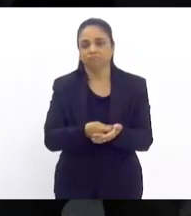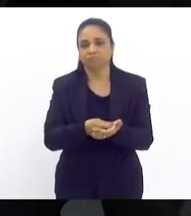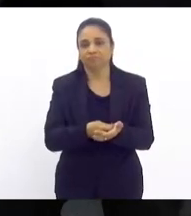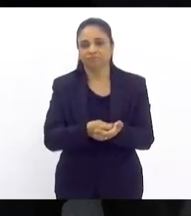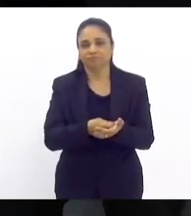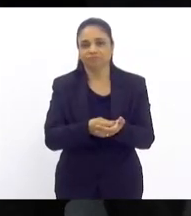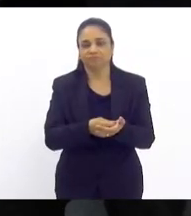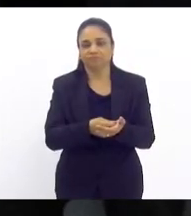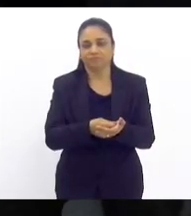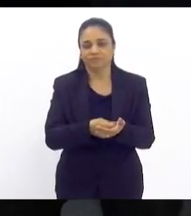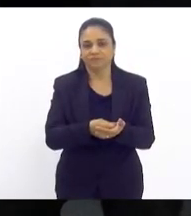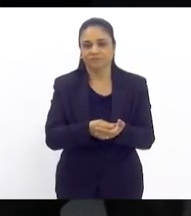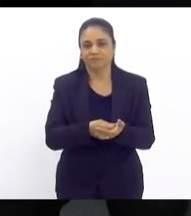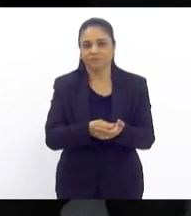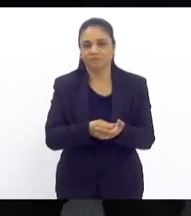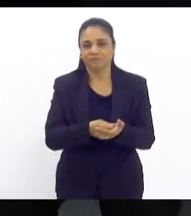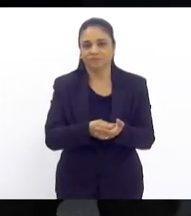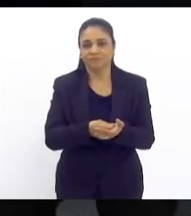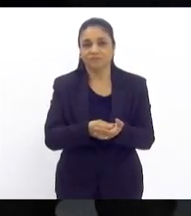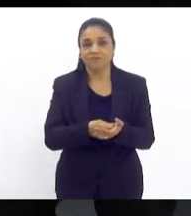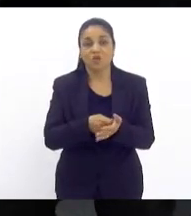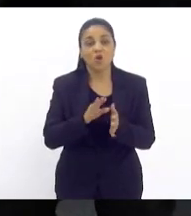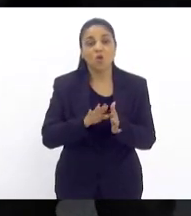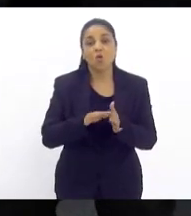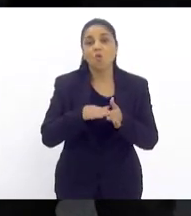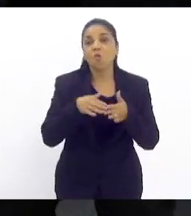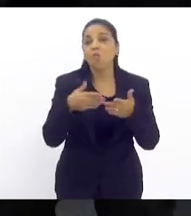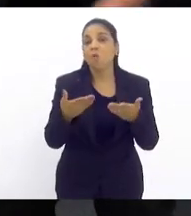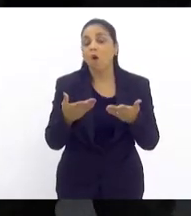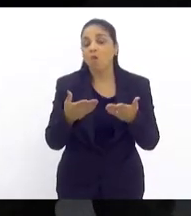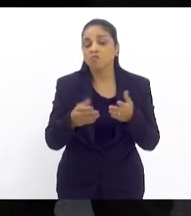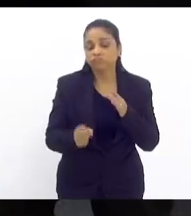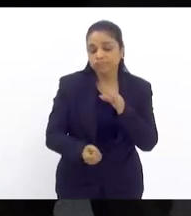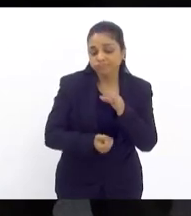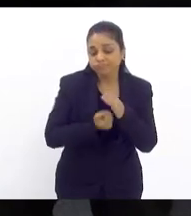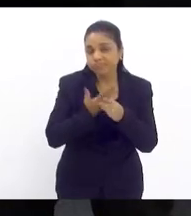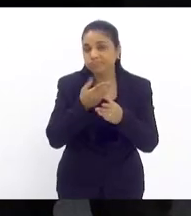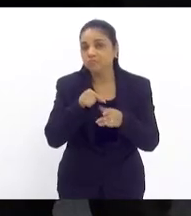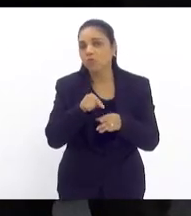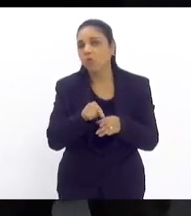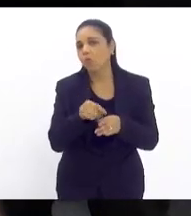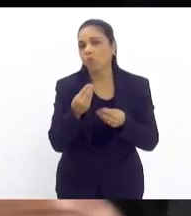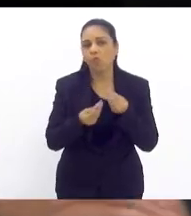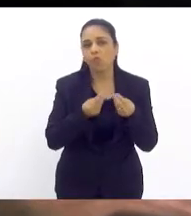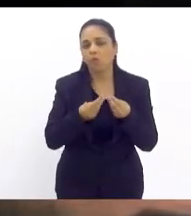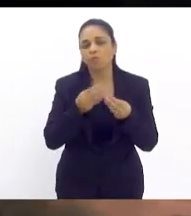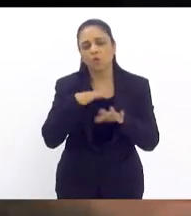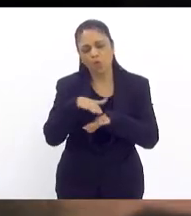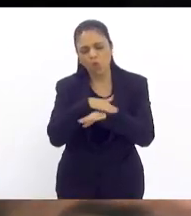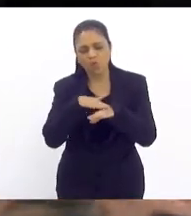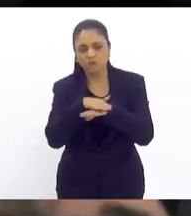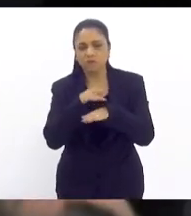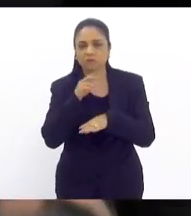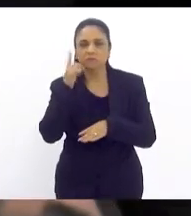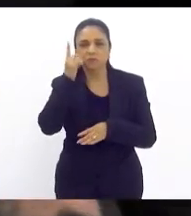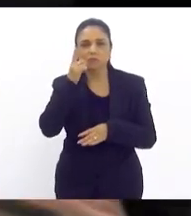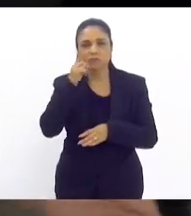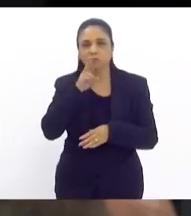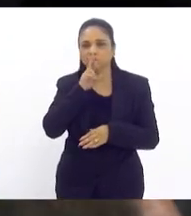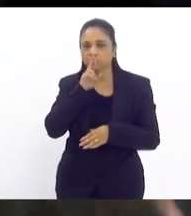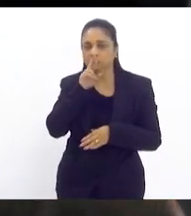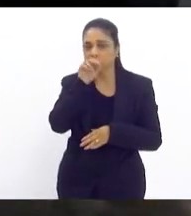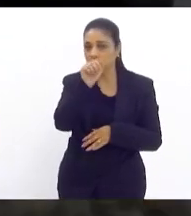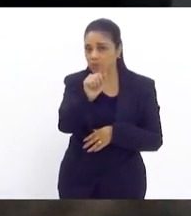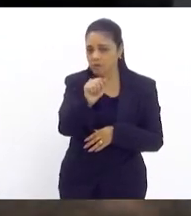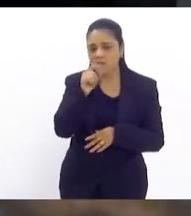impositiva definindo Qual é a fonte disso aliás eu tava conversando com deputado Amorim ele deu uma ideia